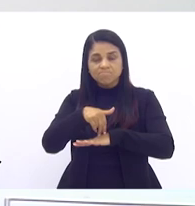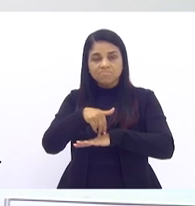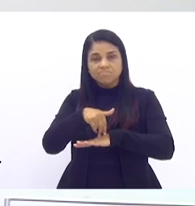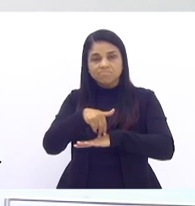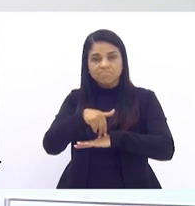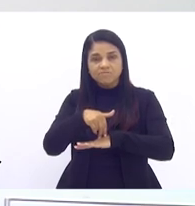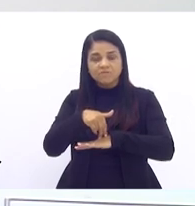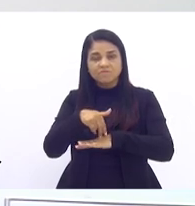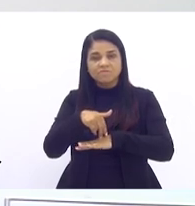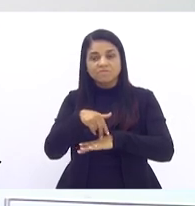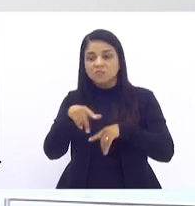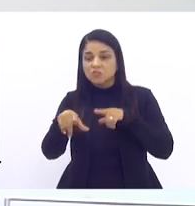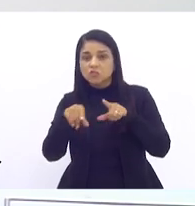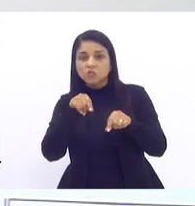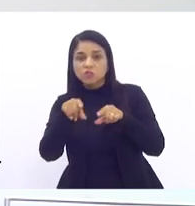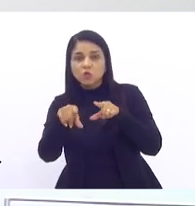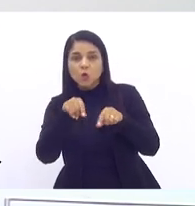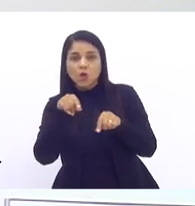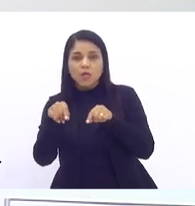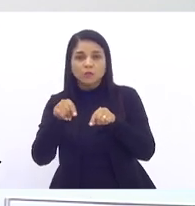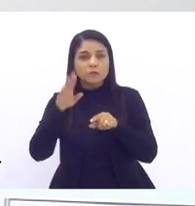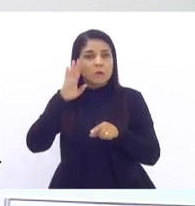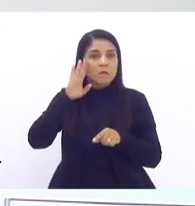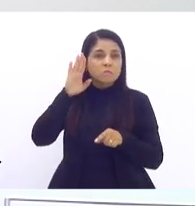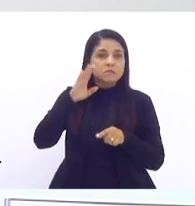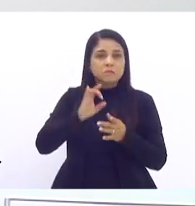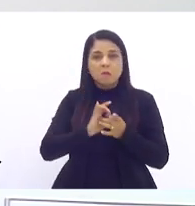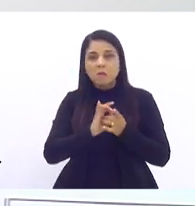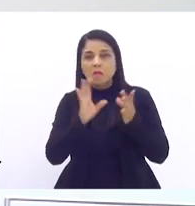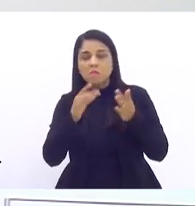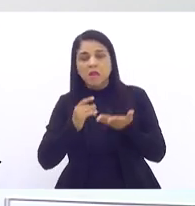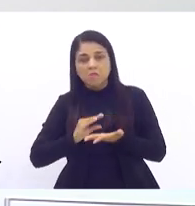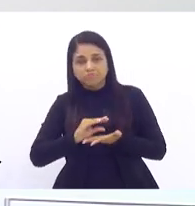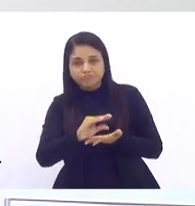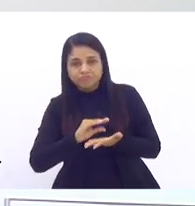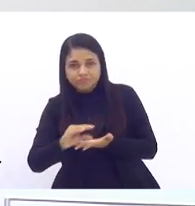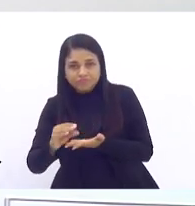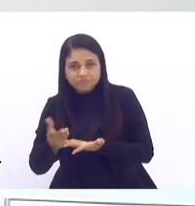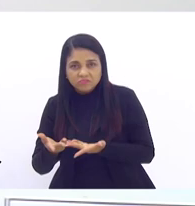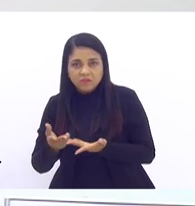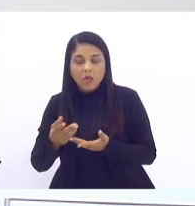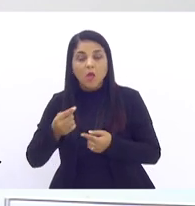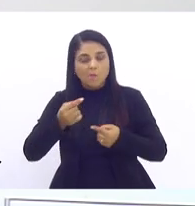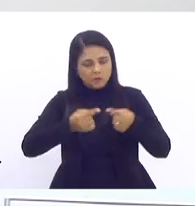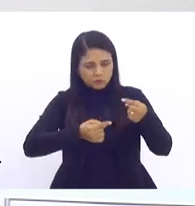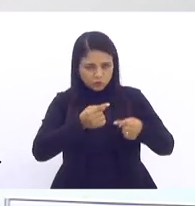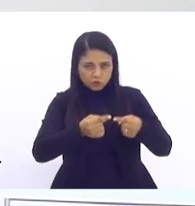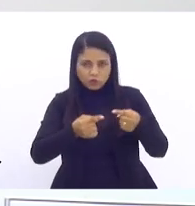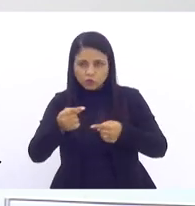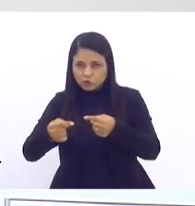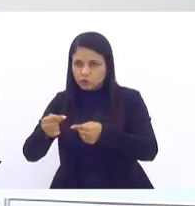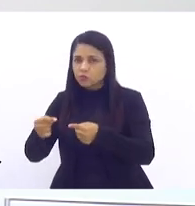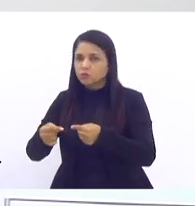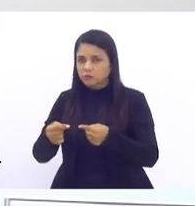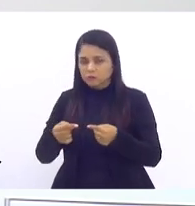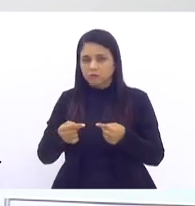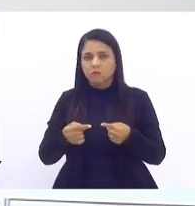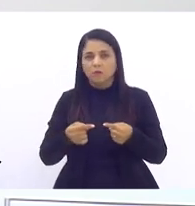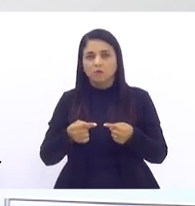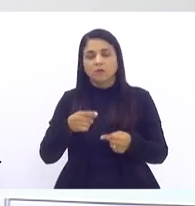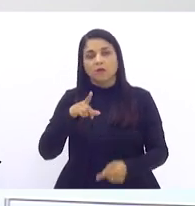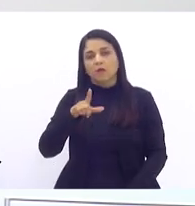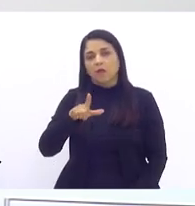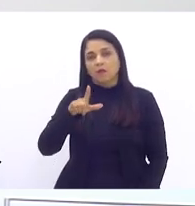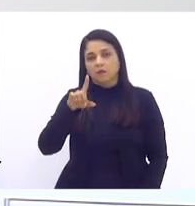com relação a priorização do que é que vai ser liberado Então essa discussão a discussão que tá posta na